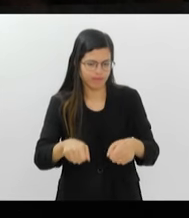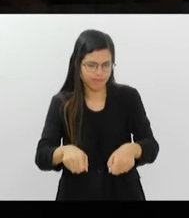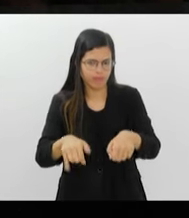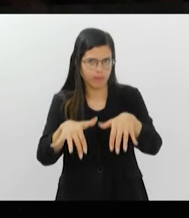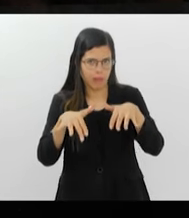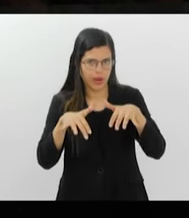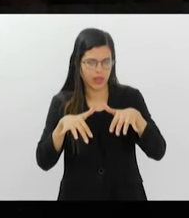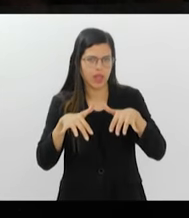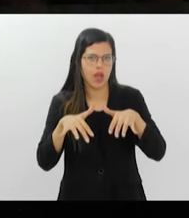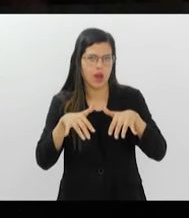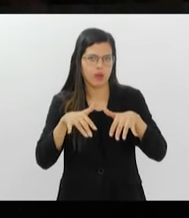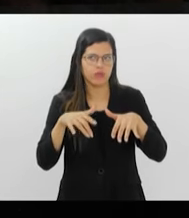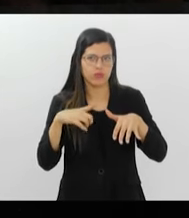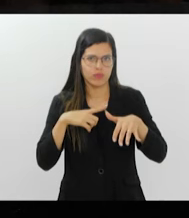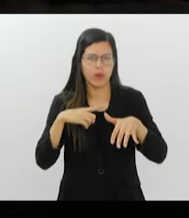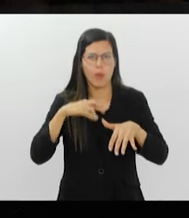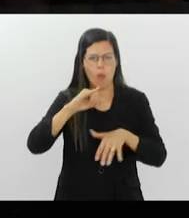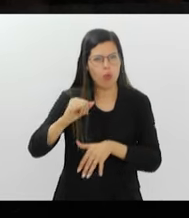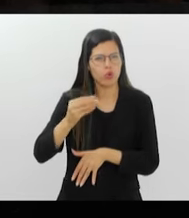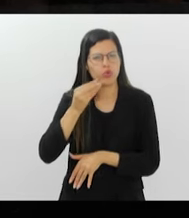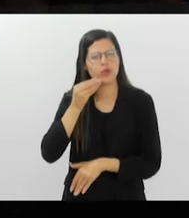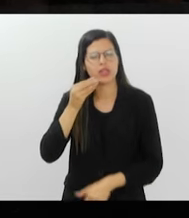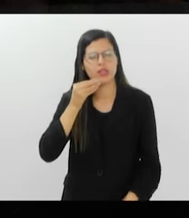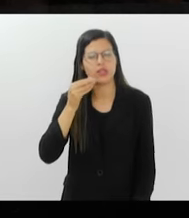nós tivemos acesso aqui